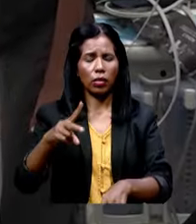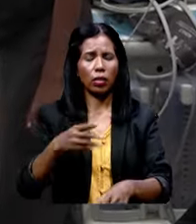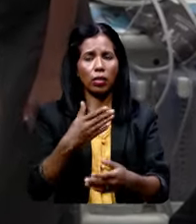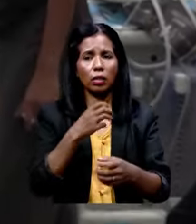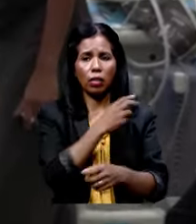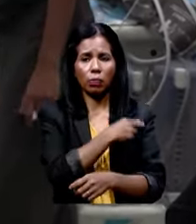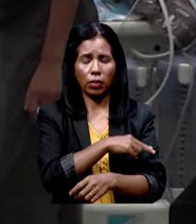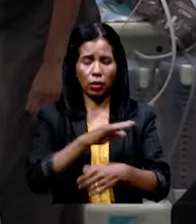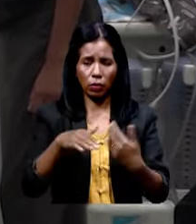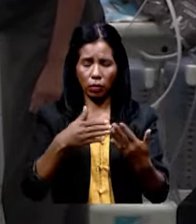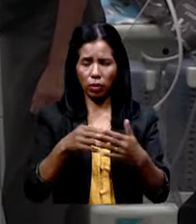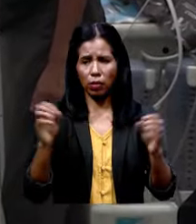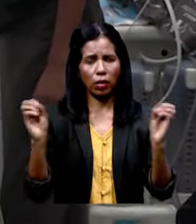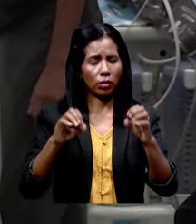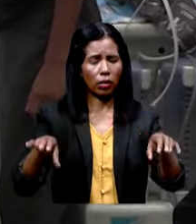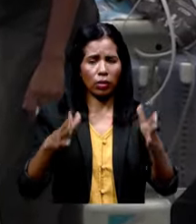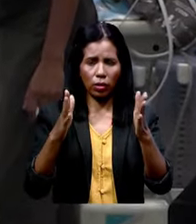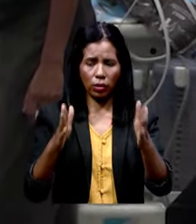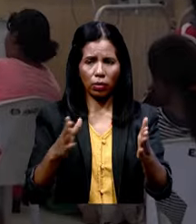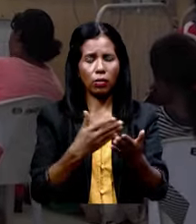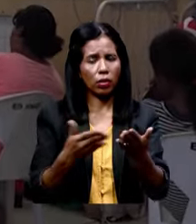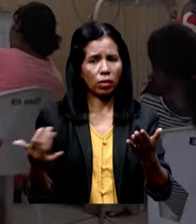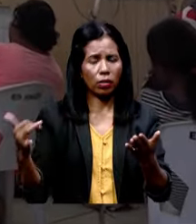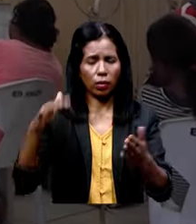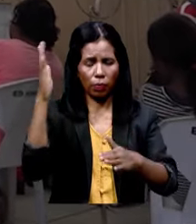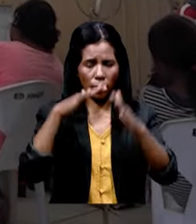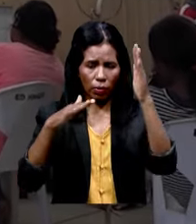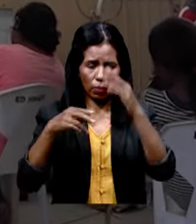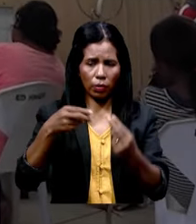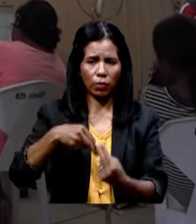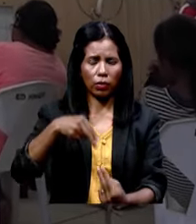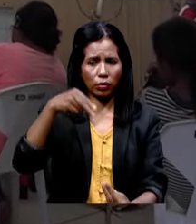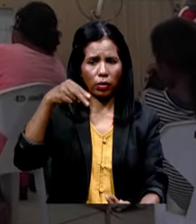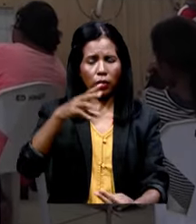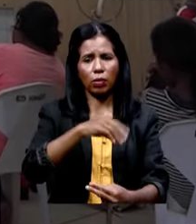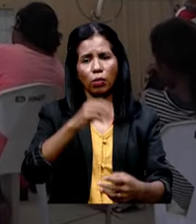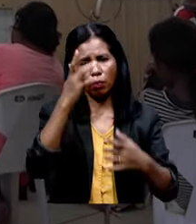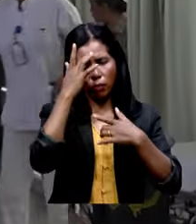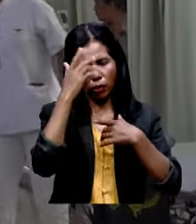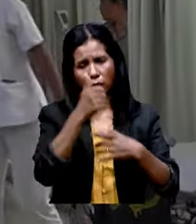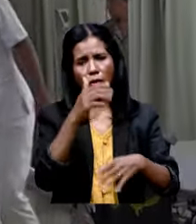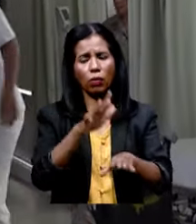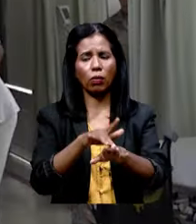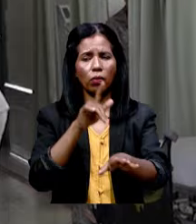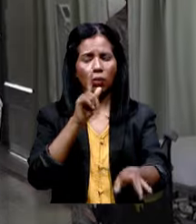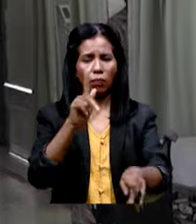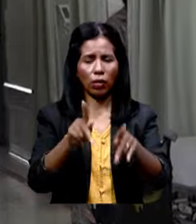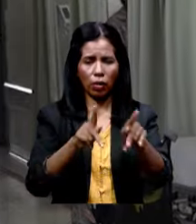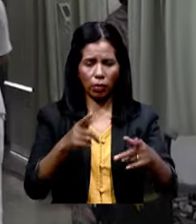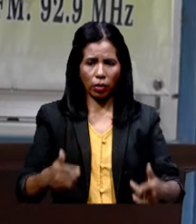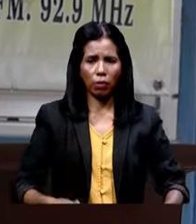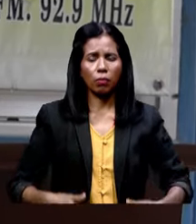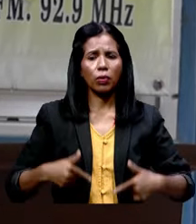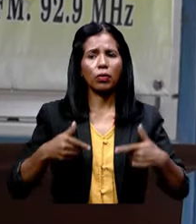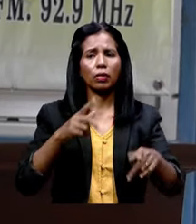cira, falta recursos humanos não facilidade, problema má nutrição, não mora cira selo, nebe afeta a qualidade mores povo